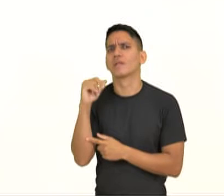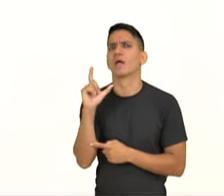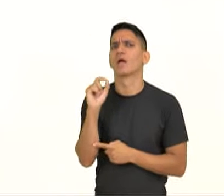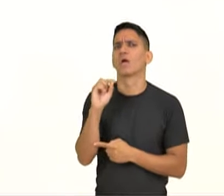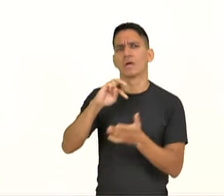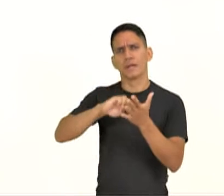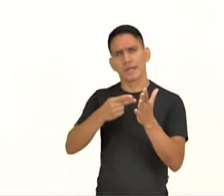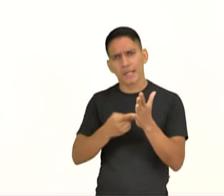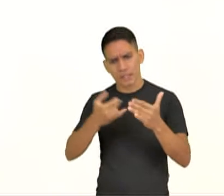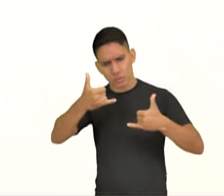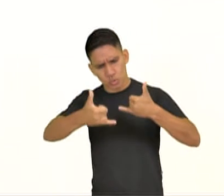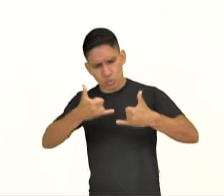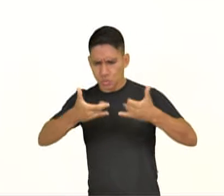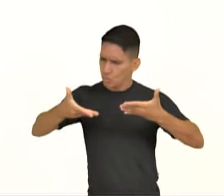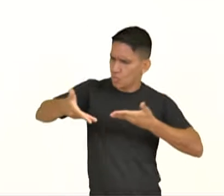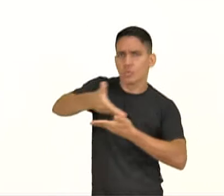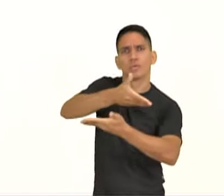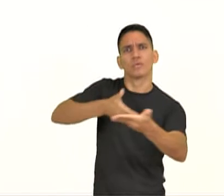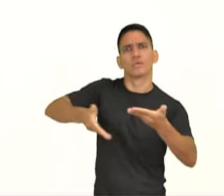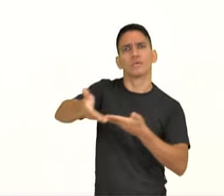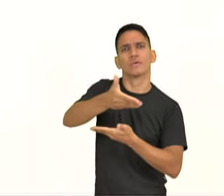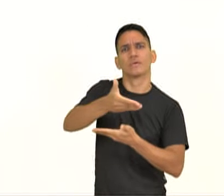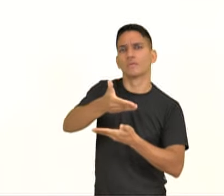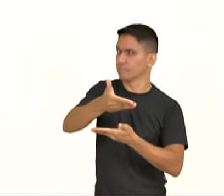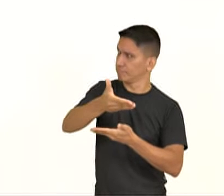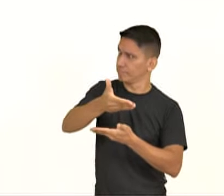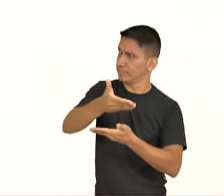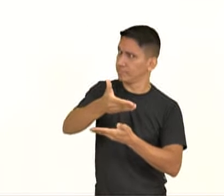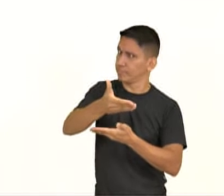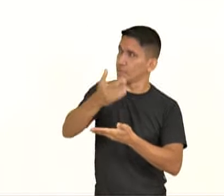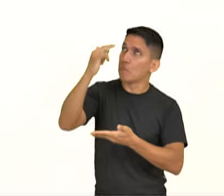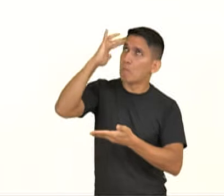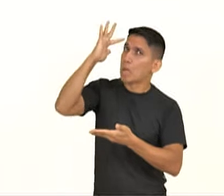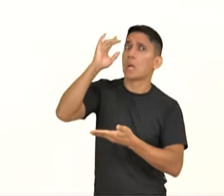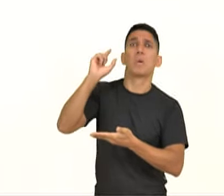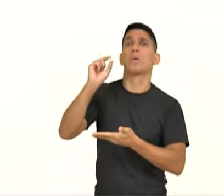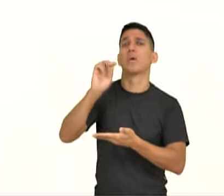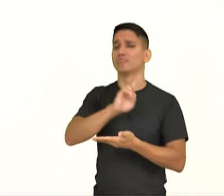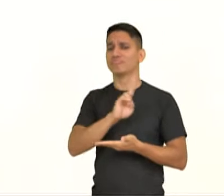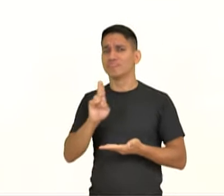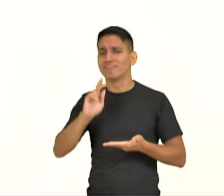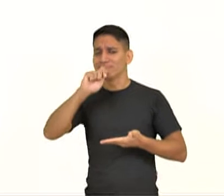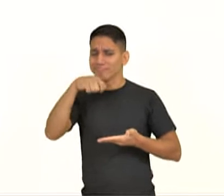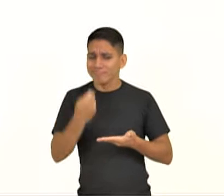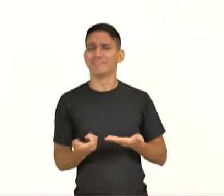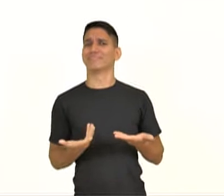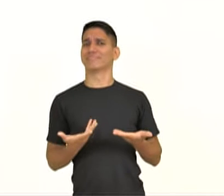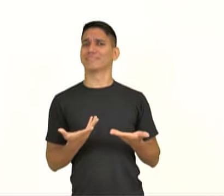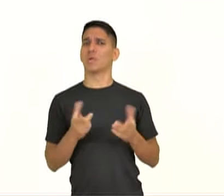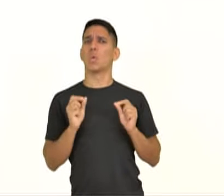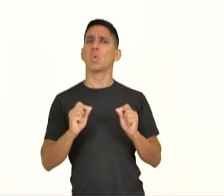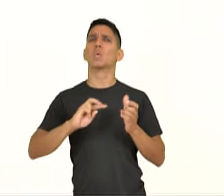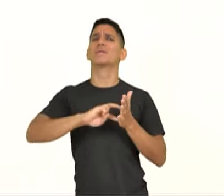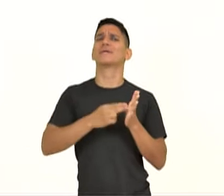são jogos cooperativos? Já dá para ter uma ideia pelo nome, mas você sabe o que são esses